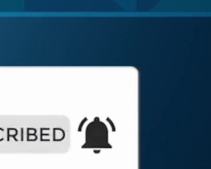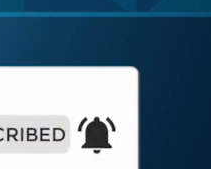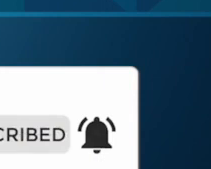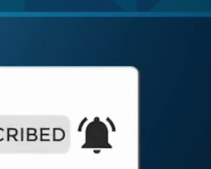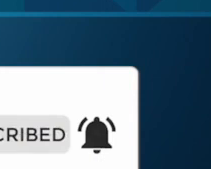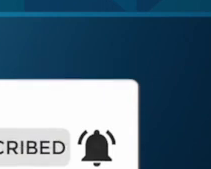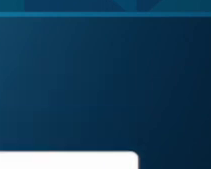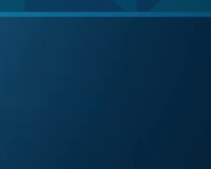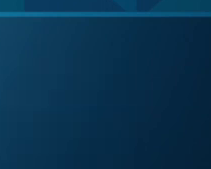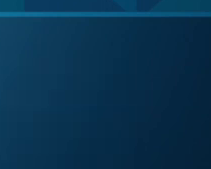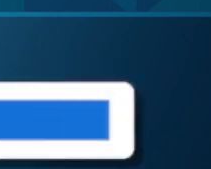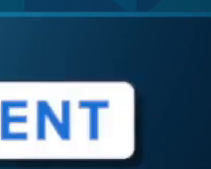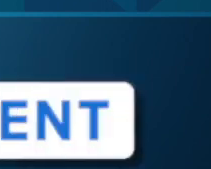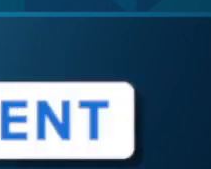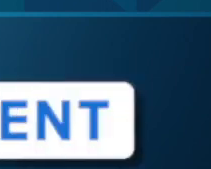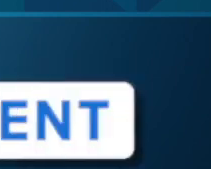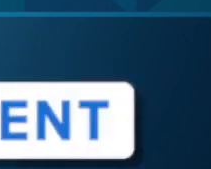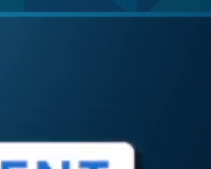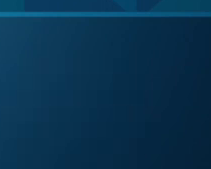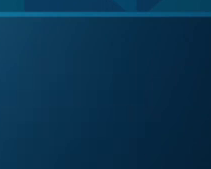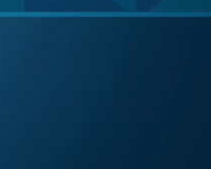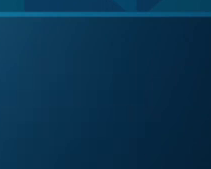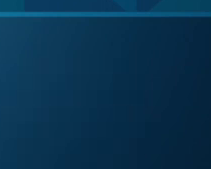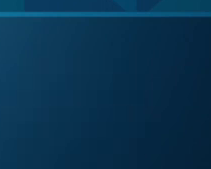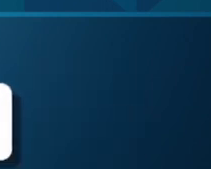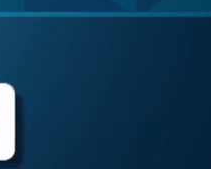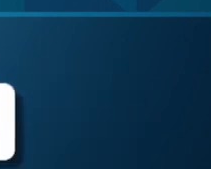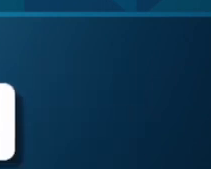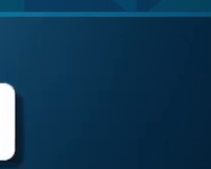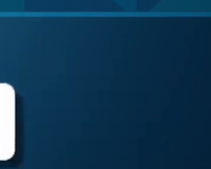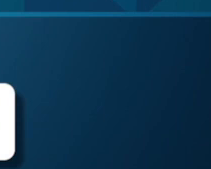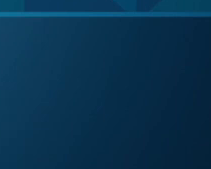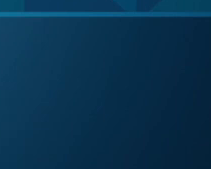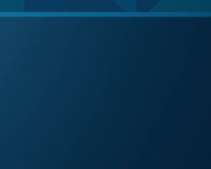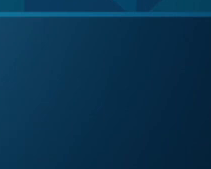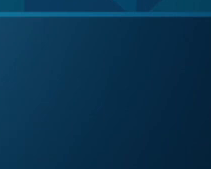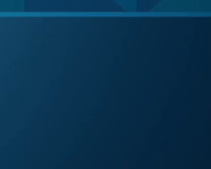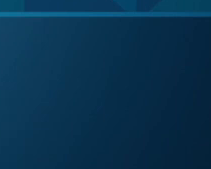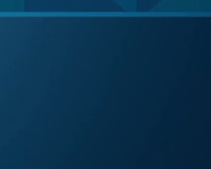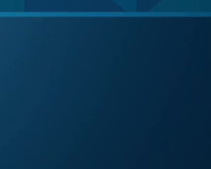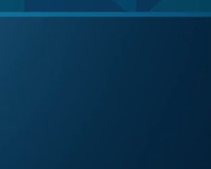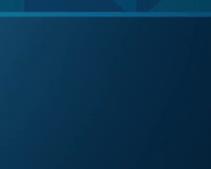botão notificação. Fó comentário, não farre tutang, ba media social, Siraceluk.